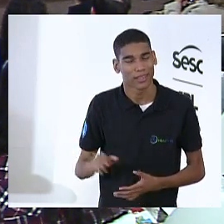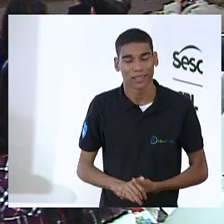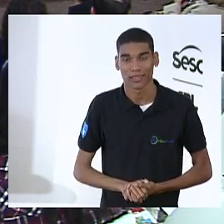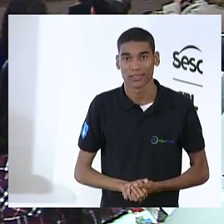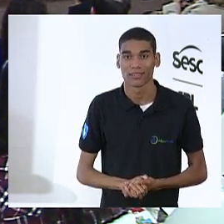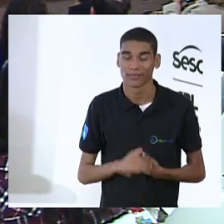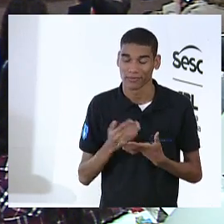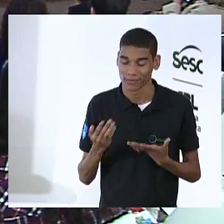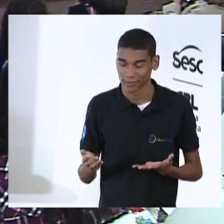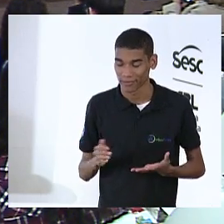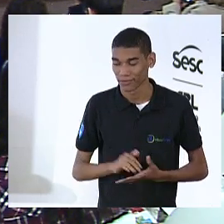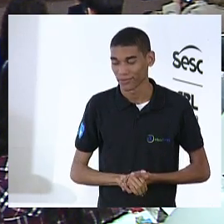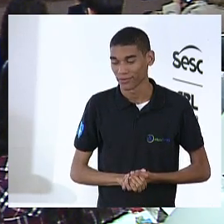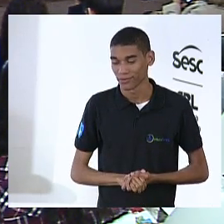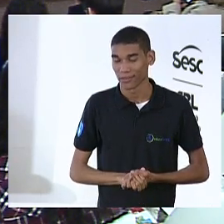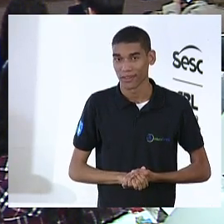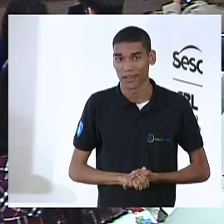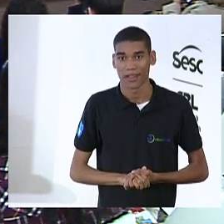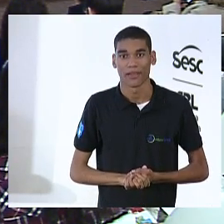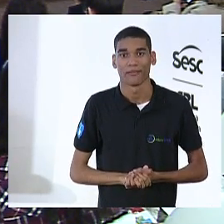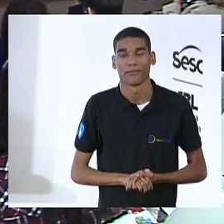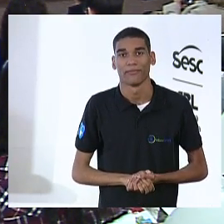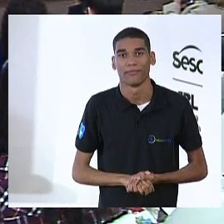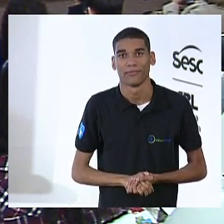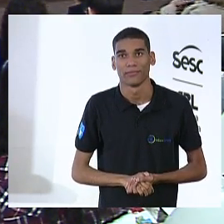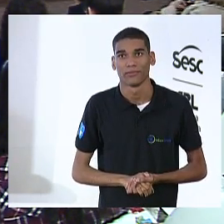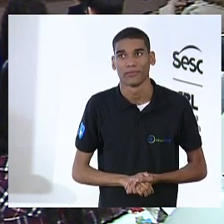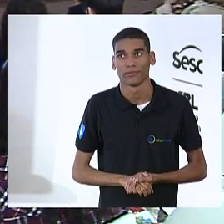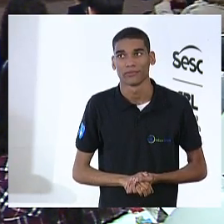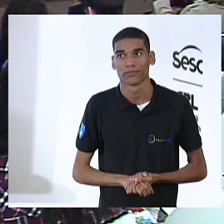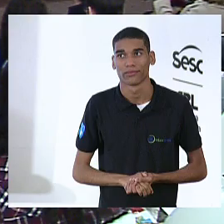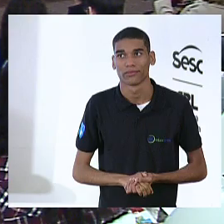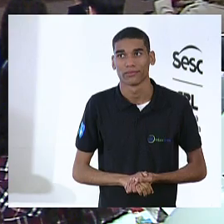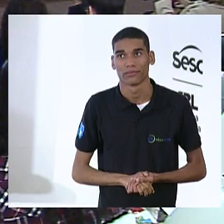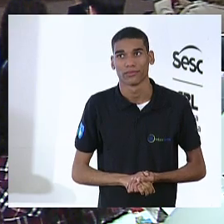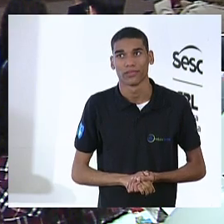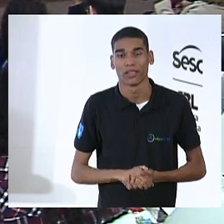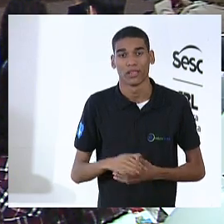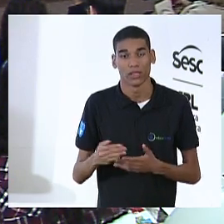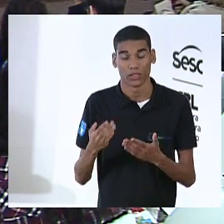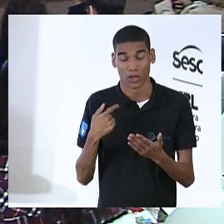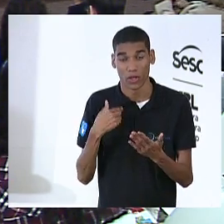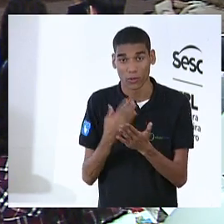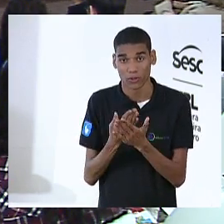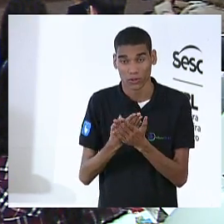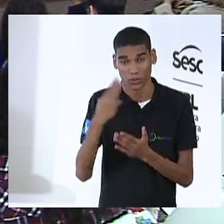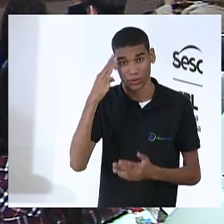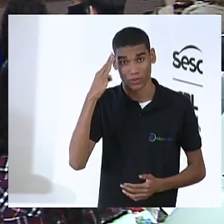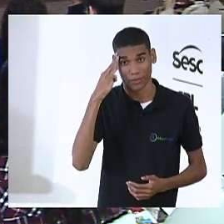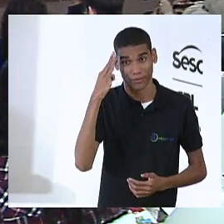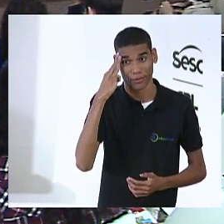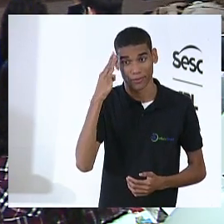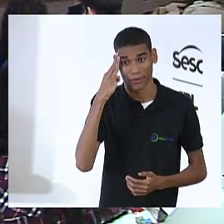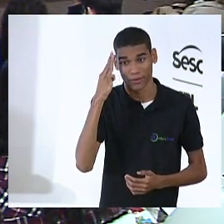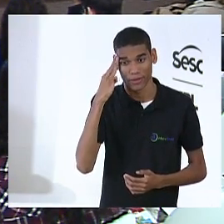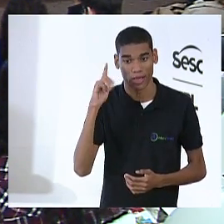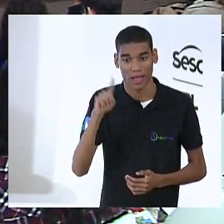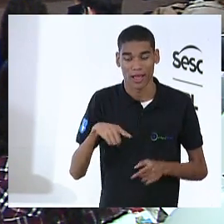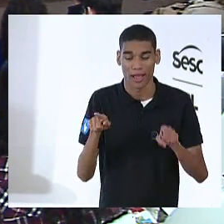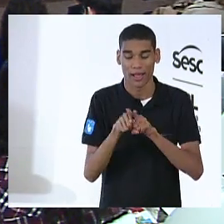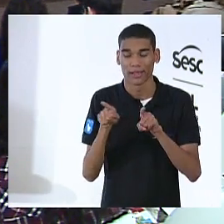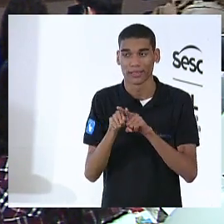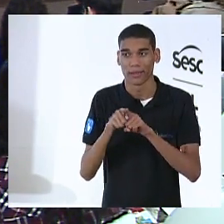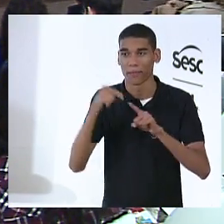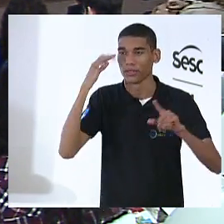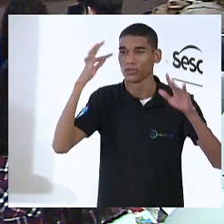isso. E por que? Isso que eu acho que o estudo sobre a memória também nos leva